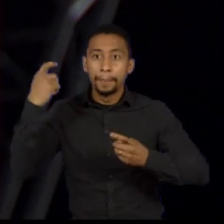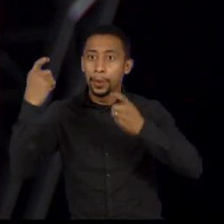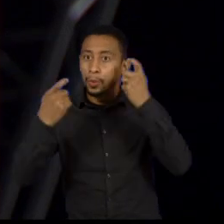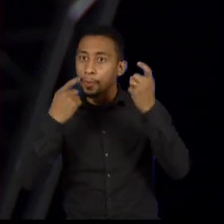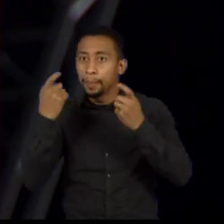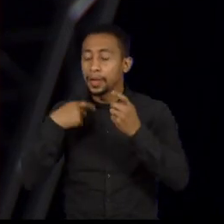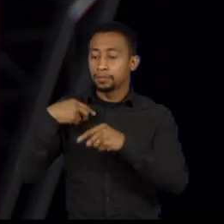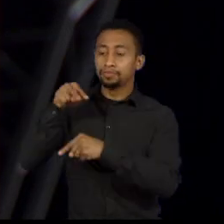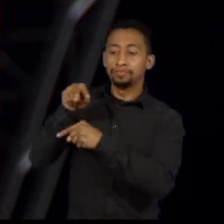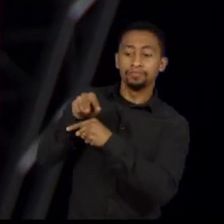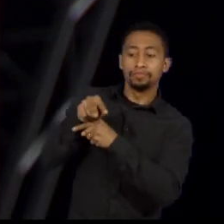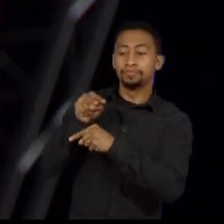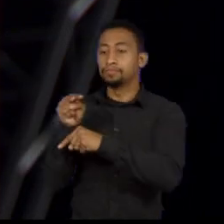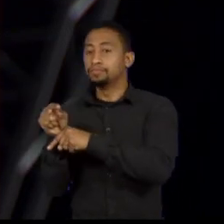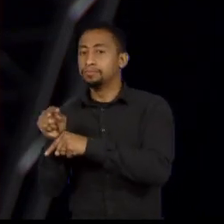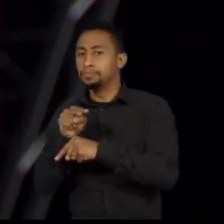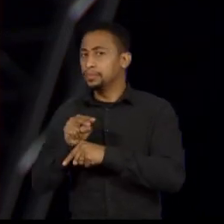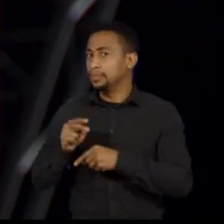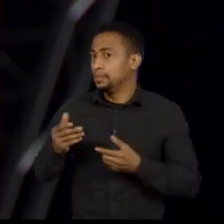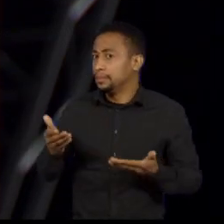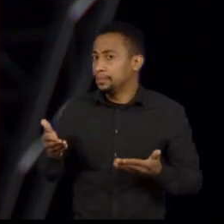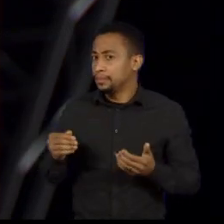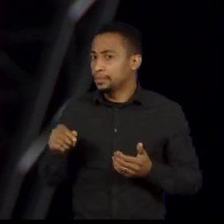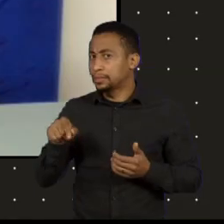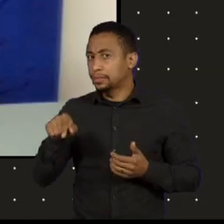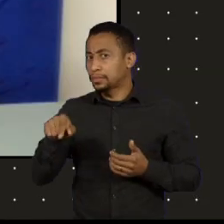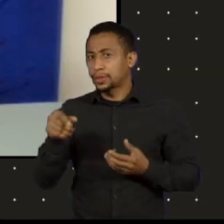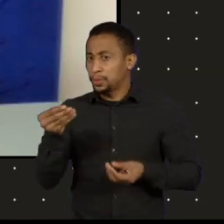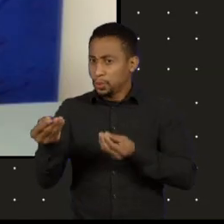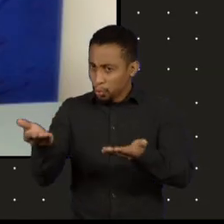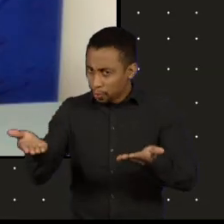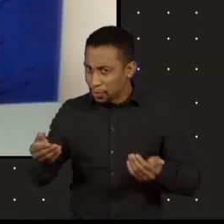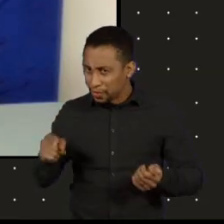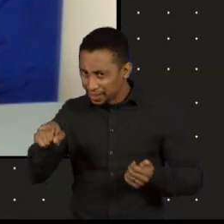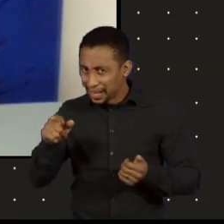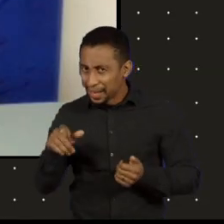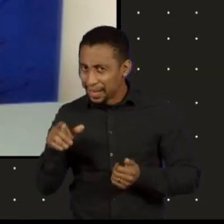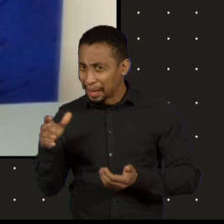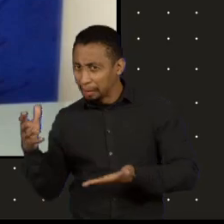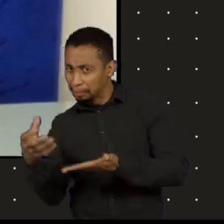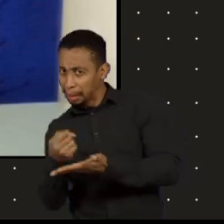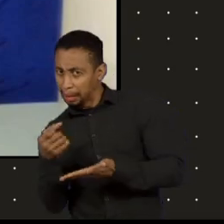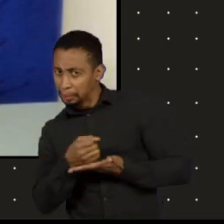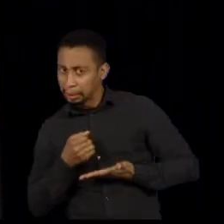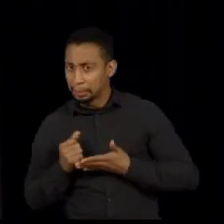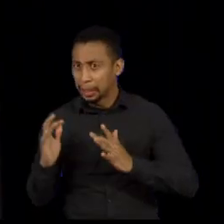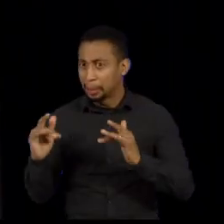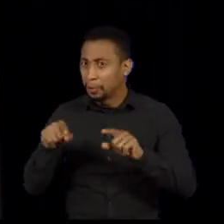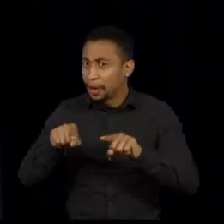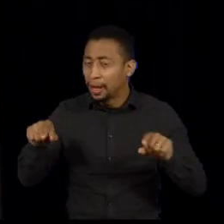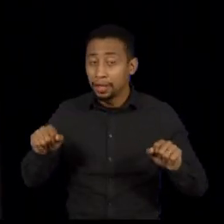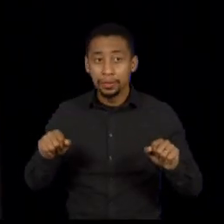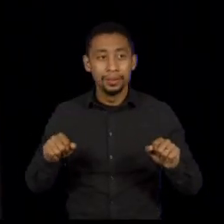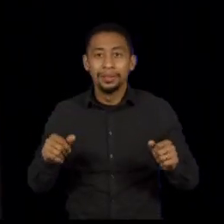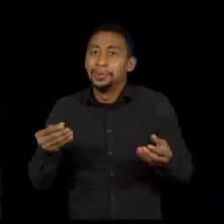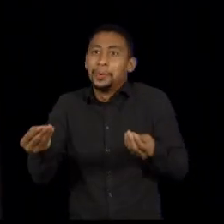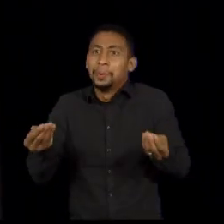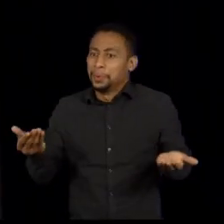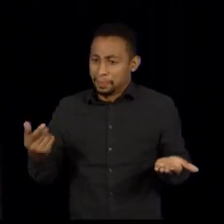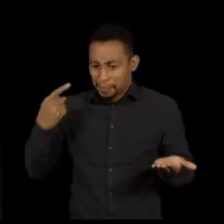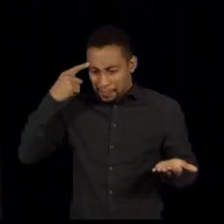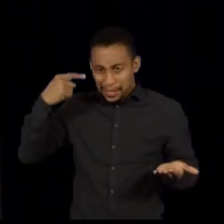preocupação comigo. Essa história que eu não sei de onde tiram, que eu sou namoradeira, que eu sou... Mas, de fato, em relação